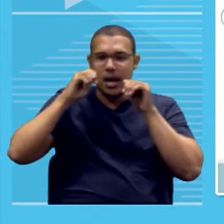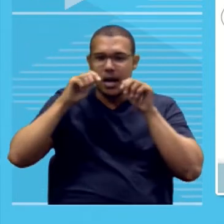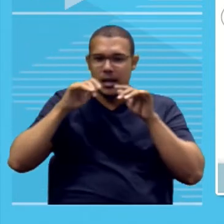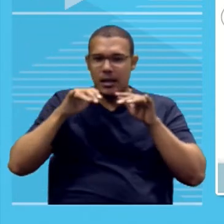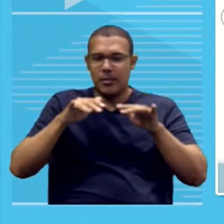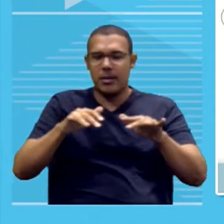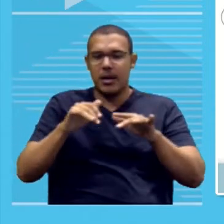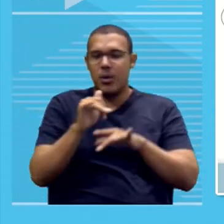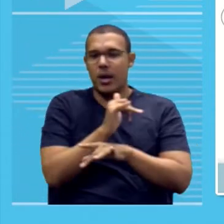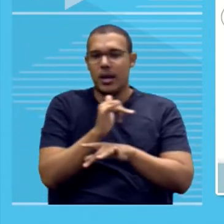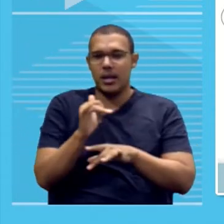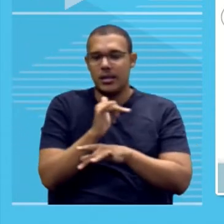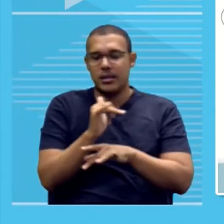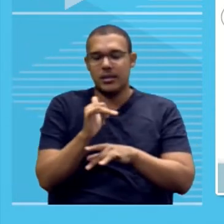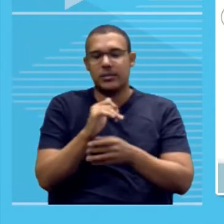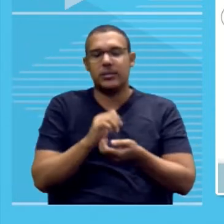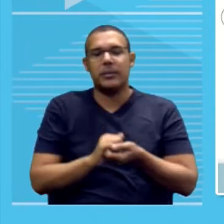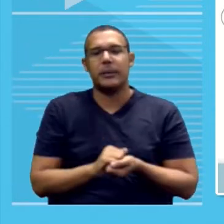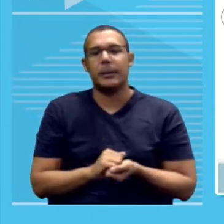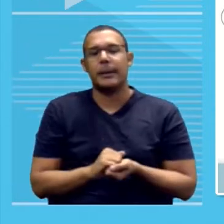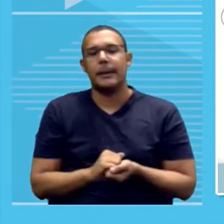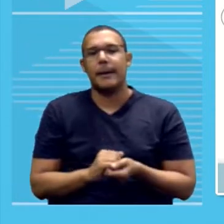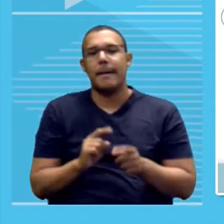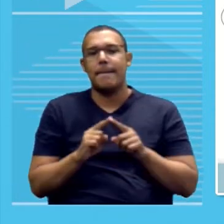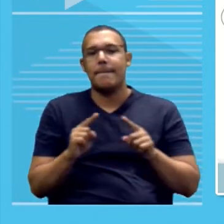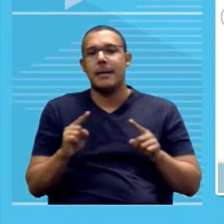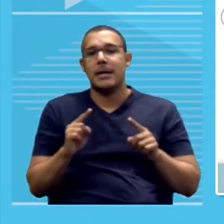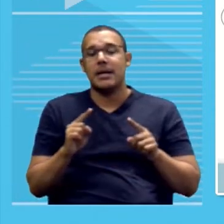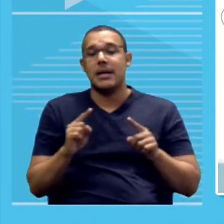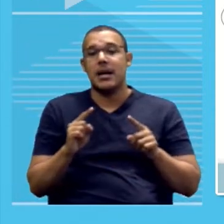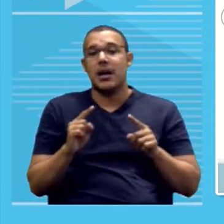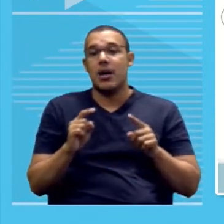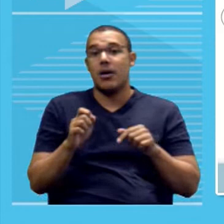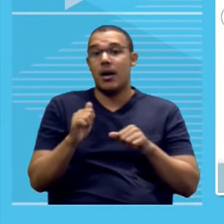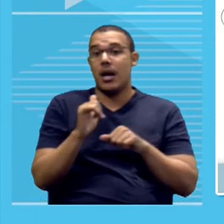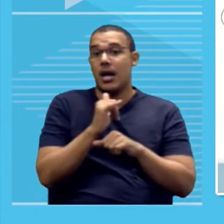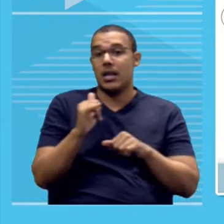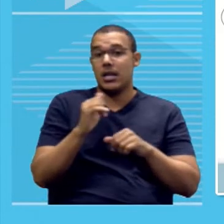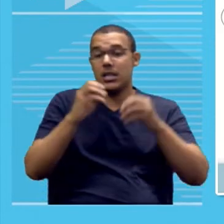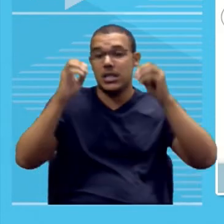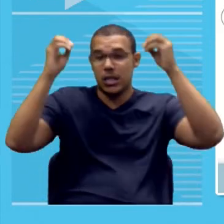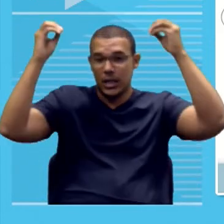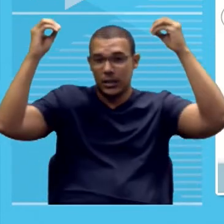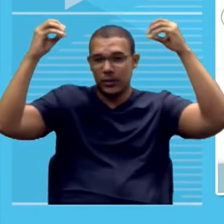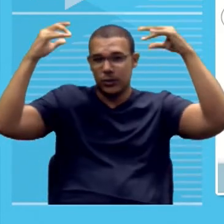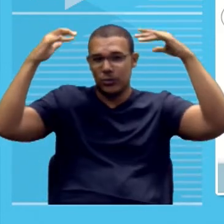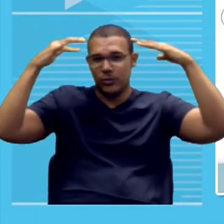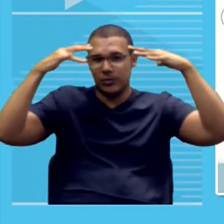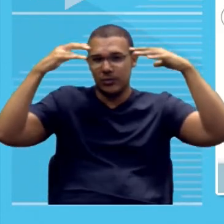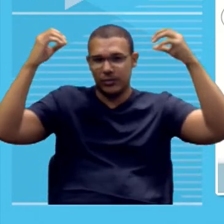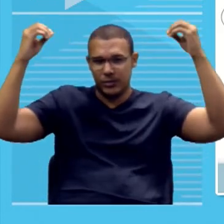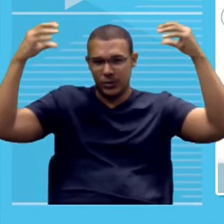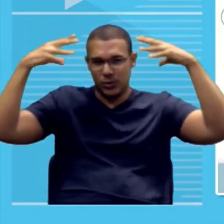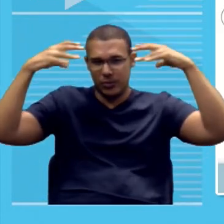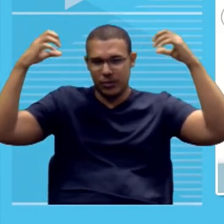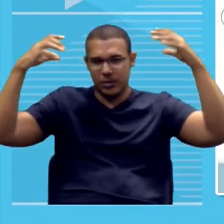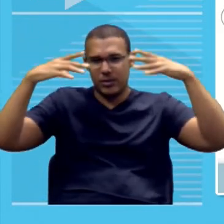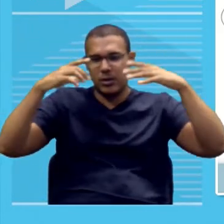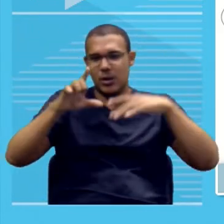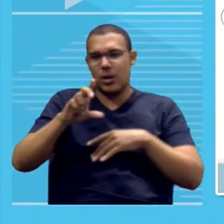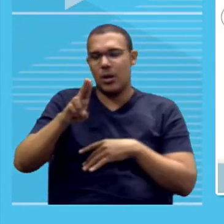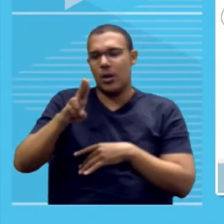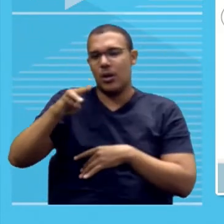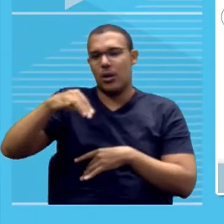determinada energia. Só que essa energia é uma energia luminosa, né? Essas lâmpadas que a gente usa hoje em dia, as fluorescentes, essas